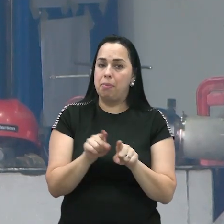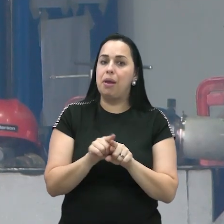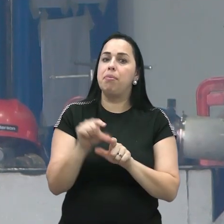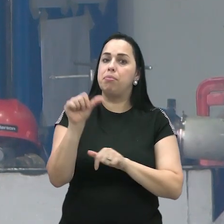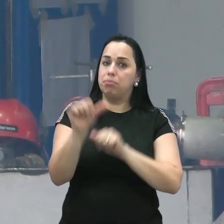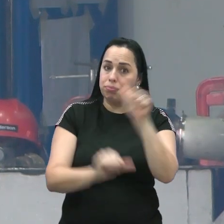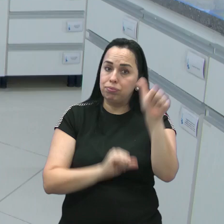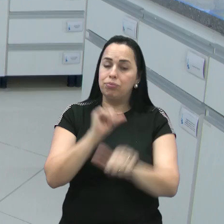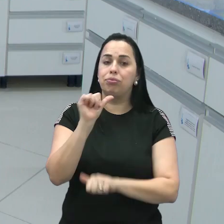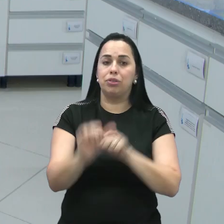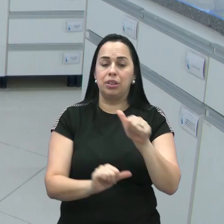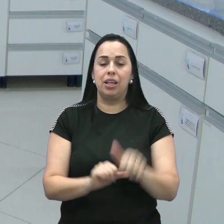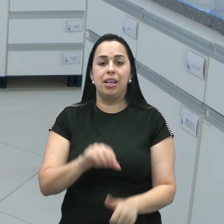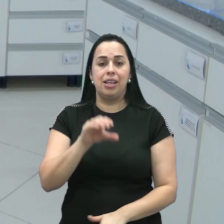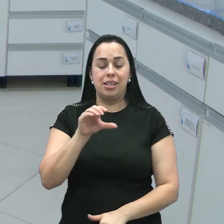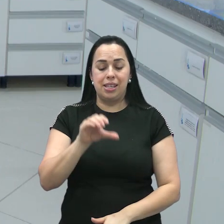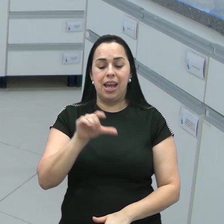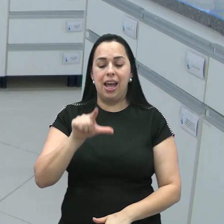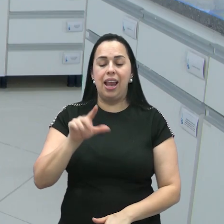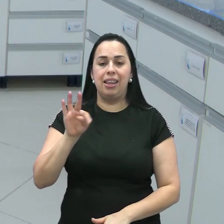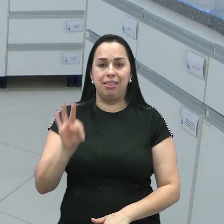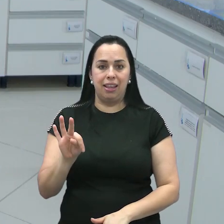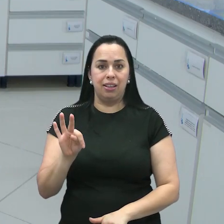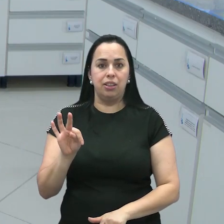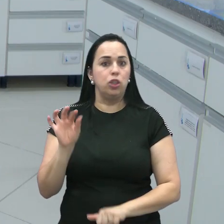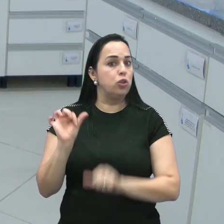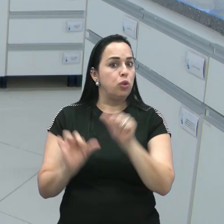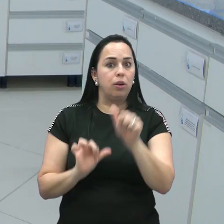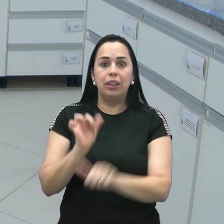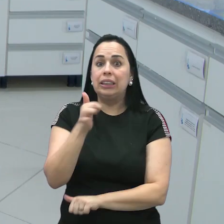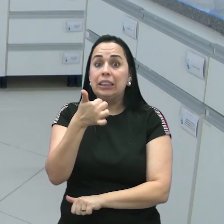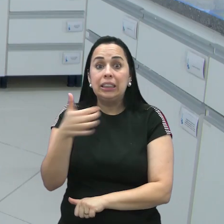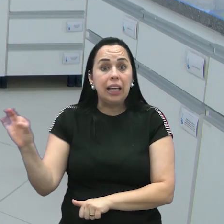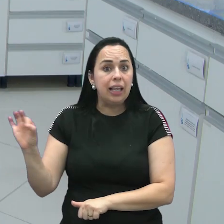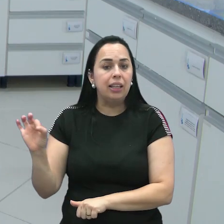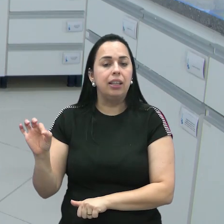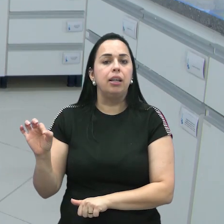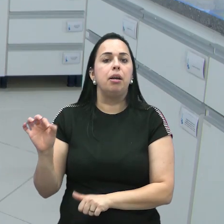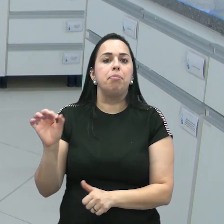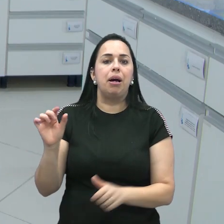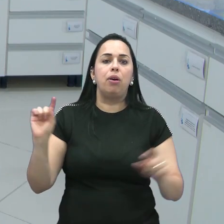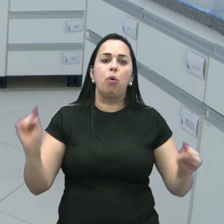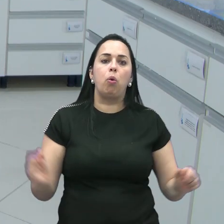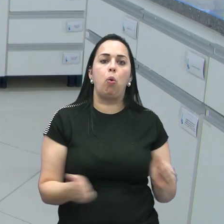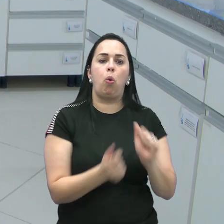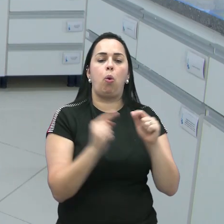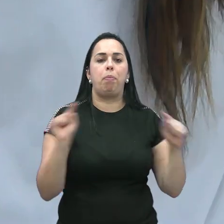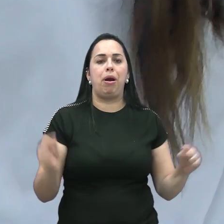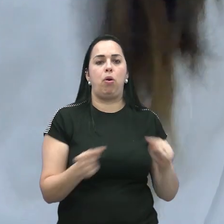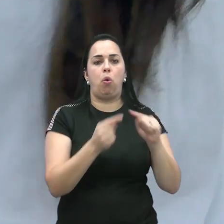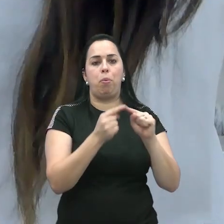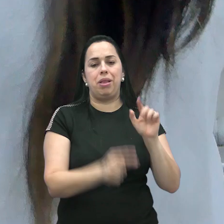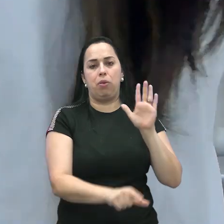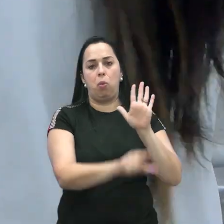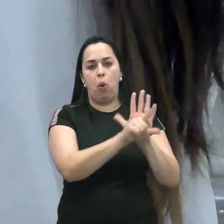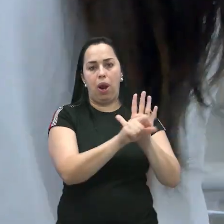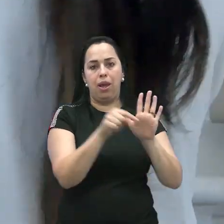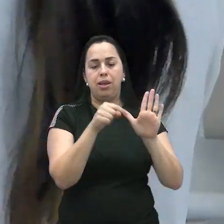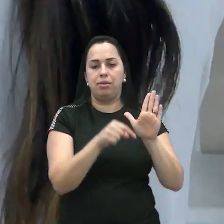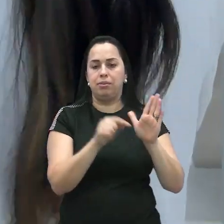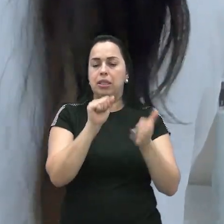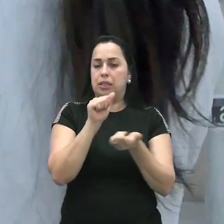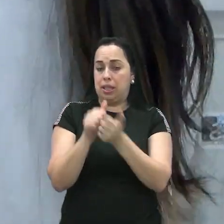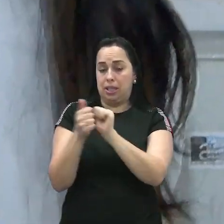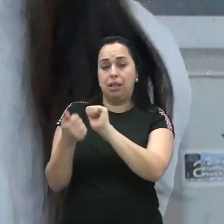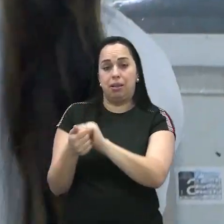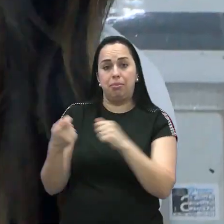relações de trabalho. A CLT sofreu mais de 100 alterações para adequar a legislação aos novos modelos de